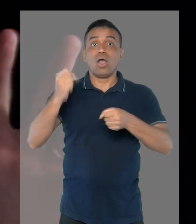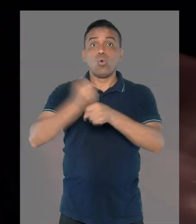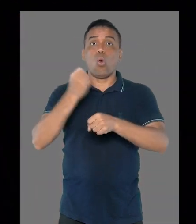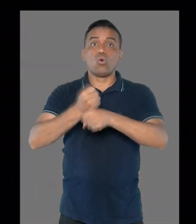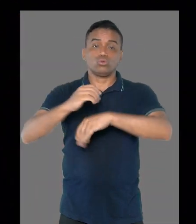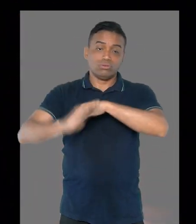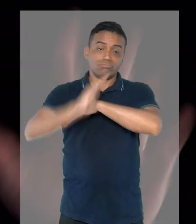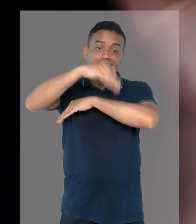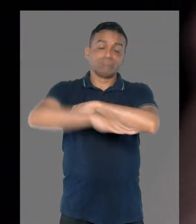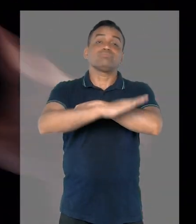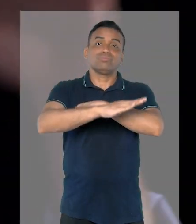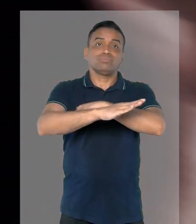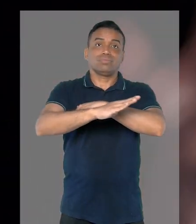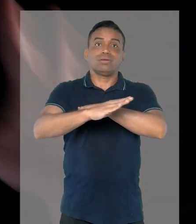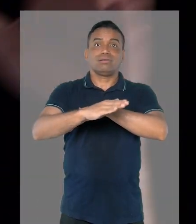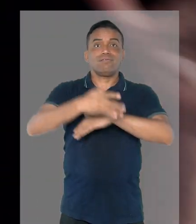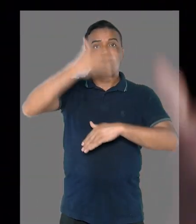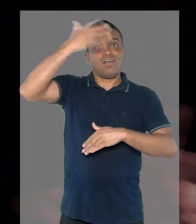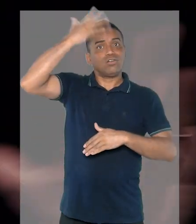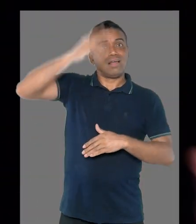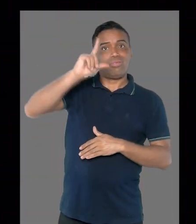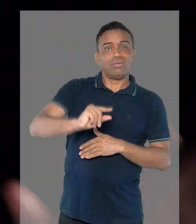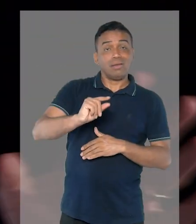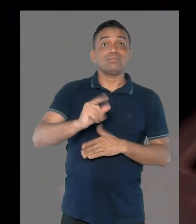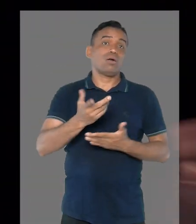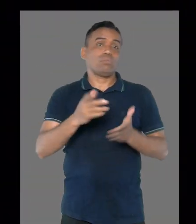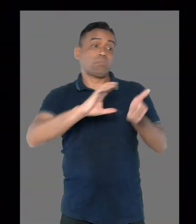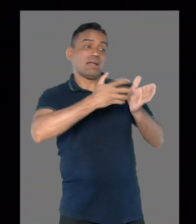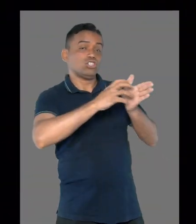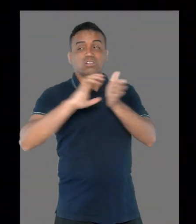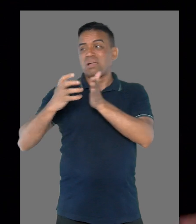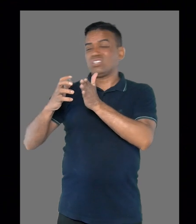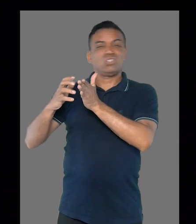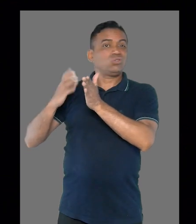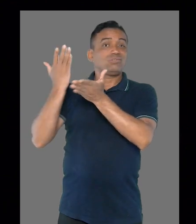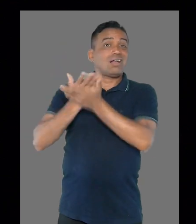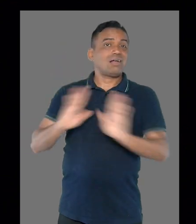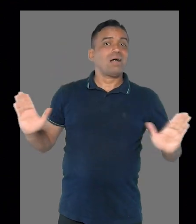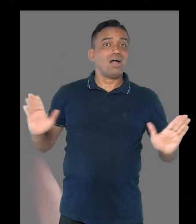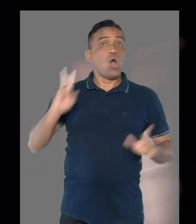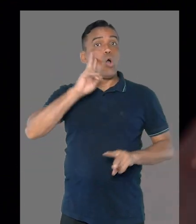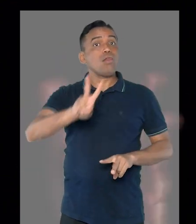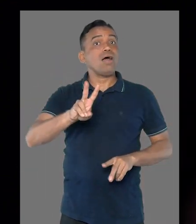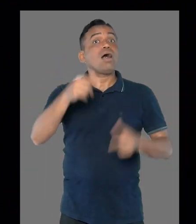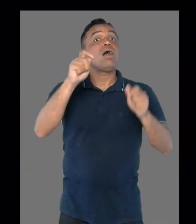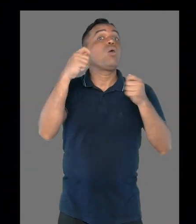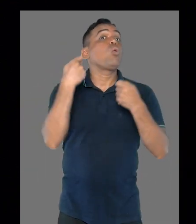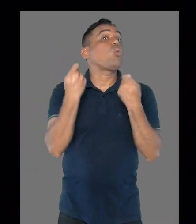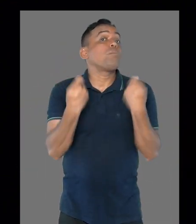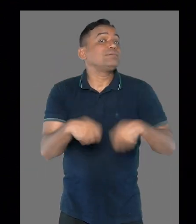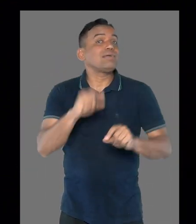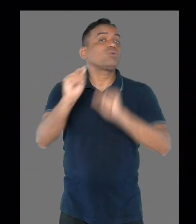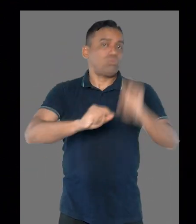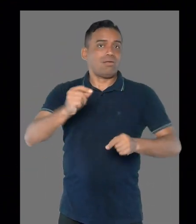às vezes, esse bom senso, assim, que para além das legendas, para além de tudo, olhar para o país, olhar para a desigualdade e pensar que tem